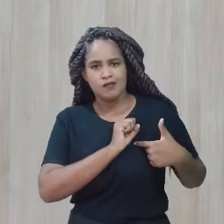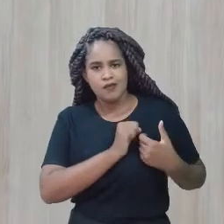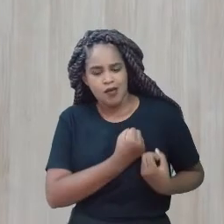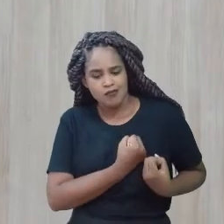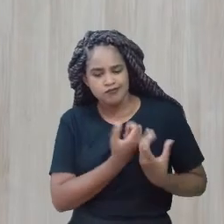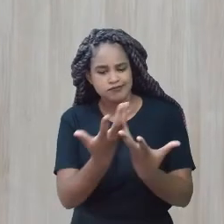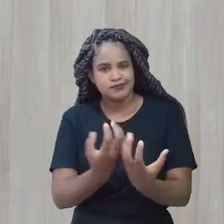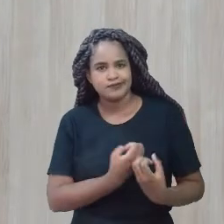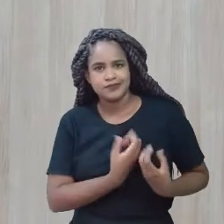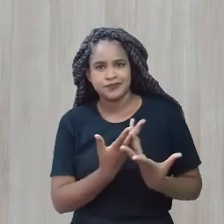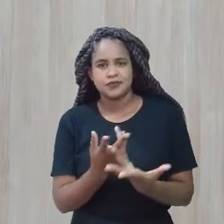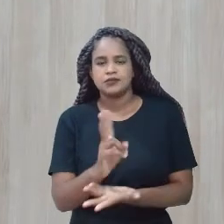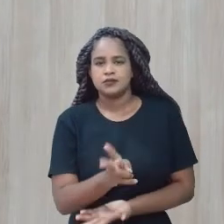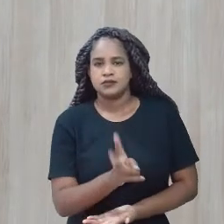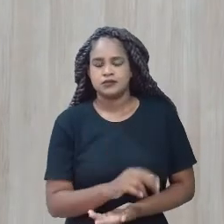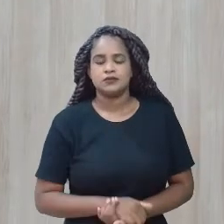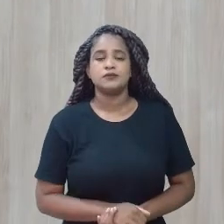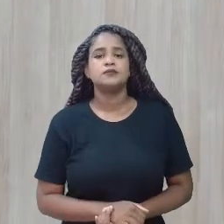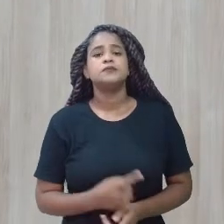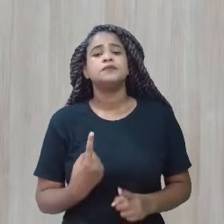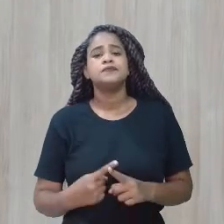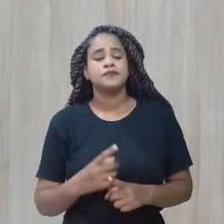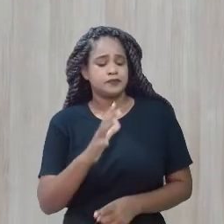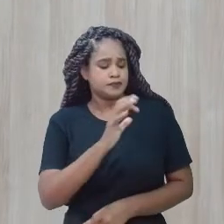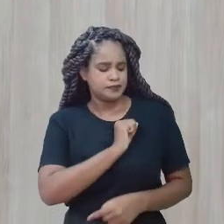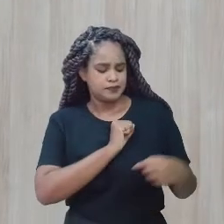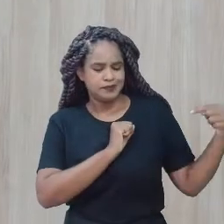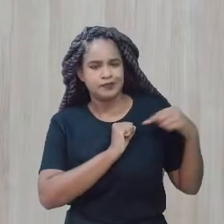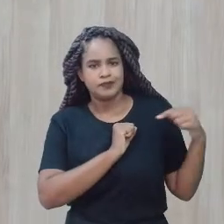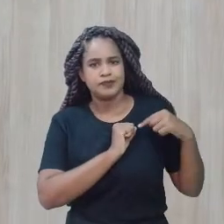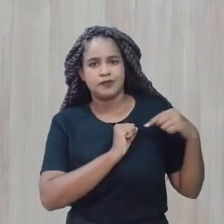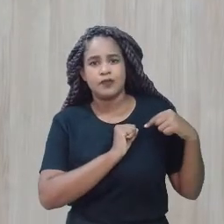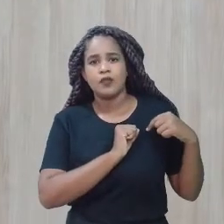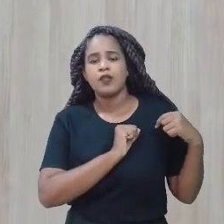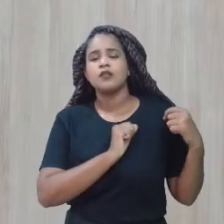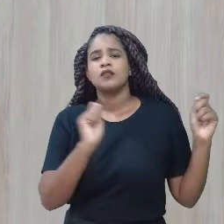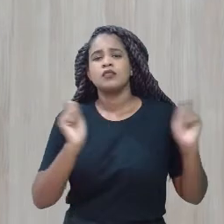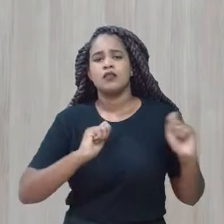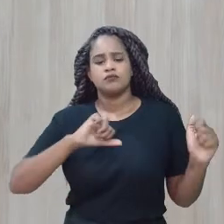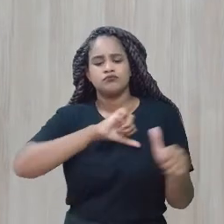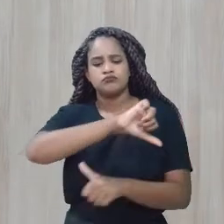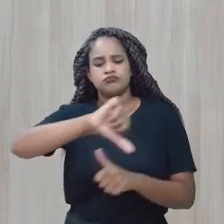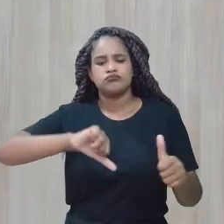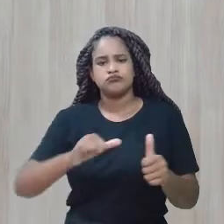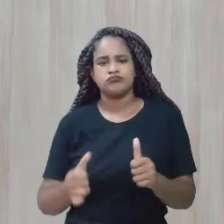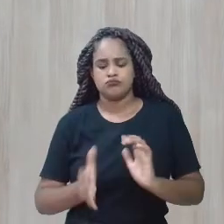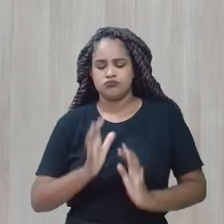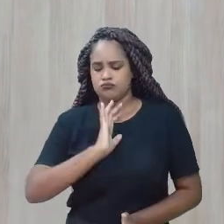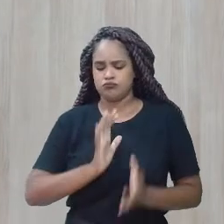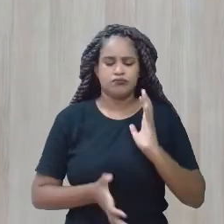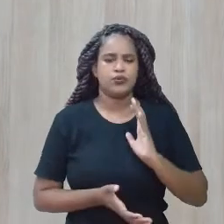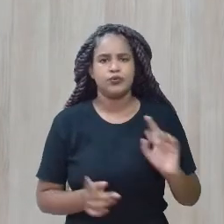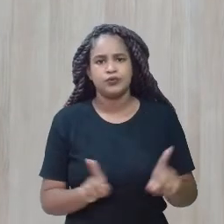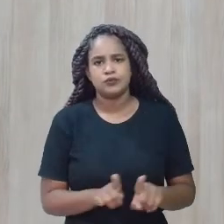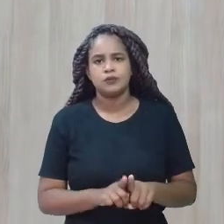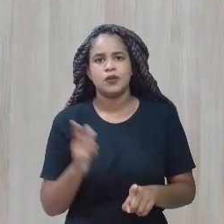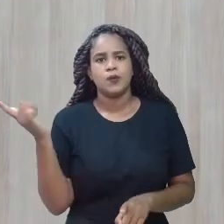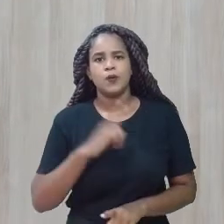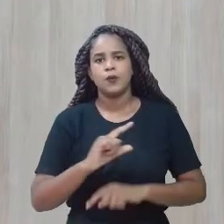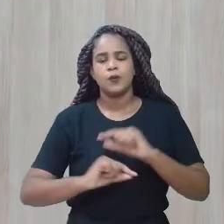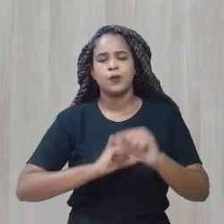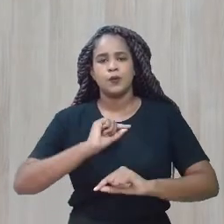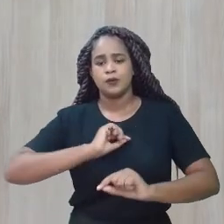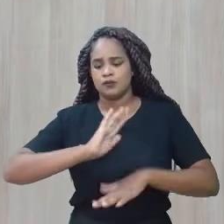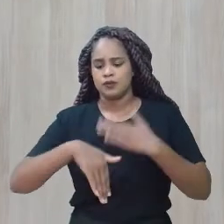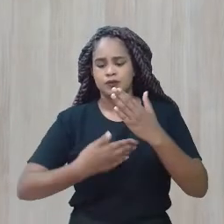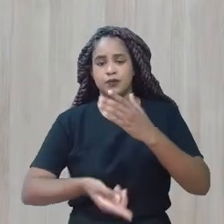colocar sempre essa mágica do amor, porque o amor, ele transforma, ele pode nos levar a alcançar